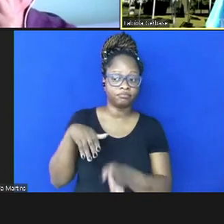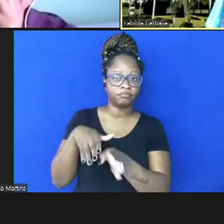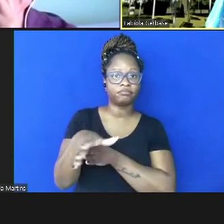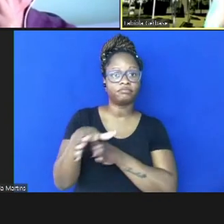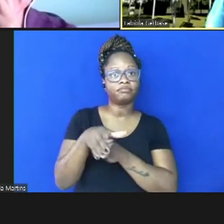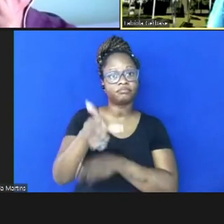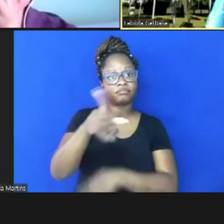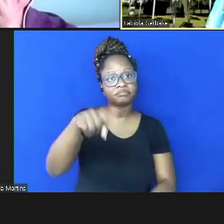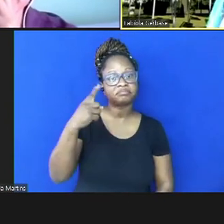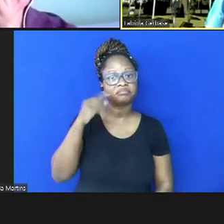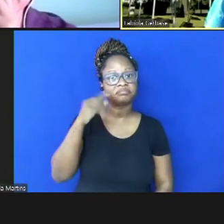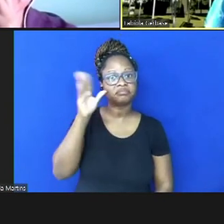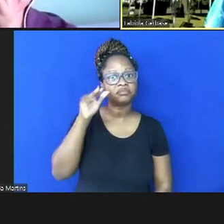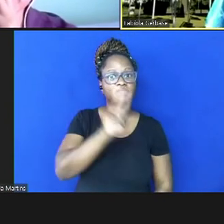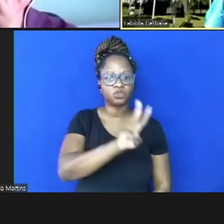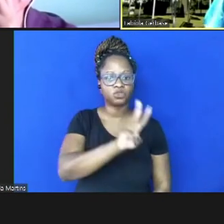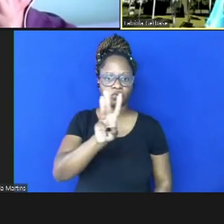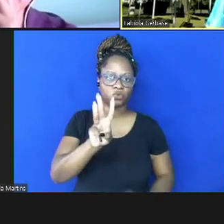consultem. Nosso site